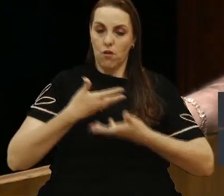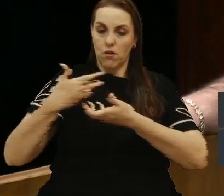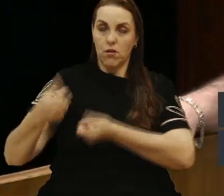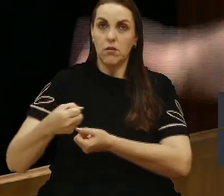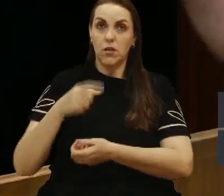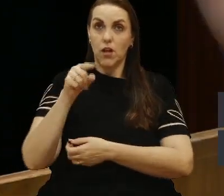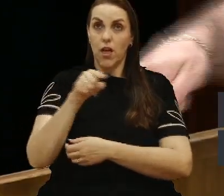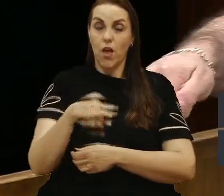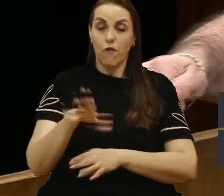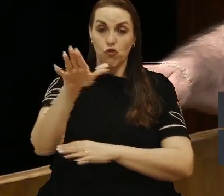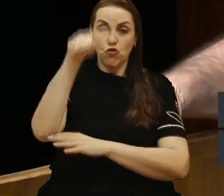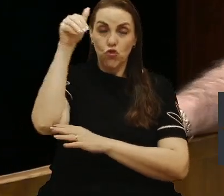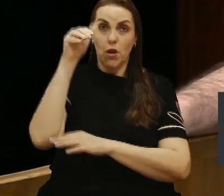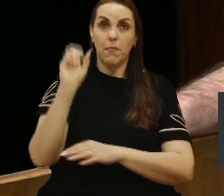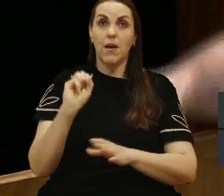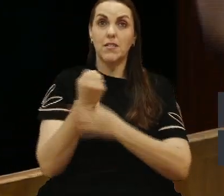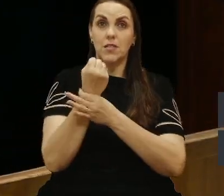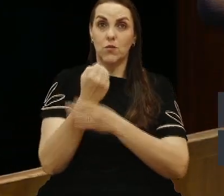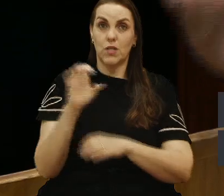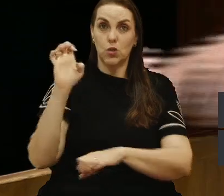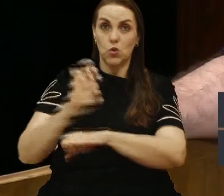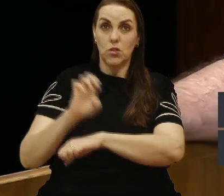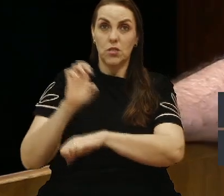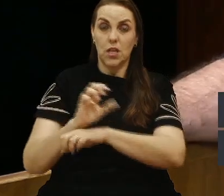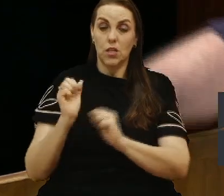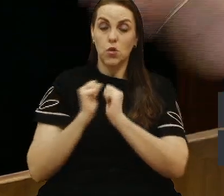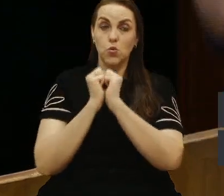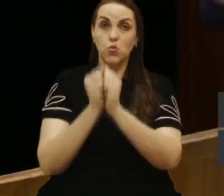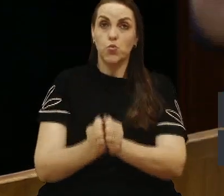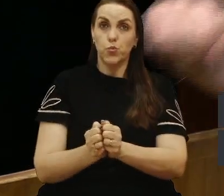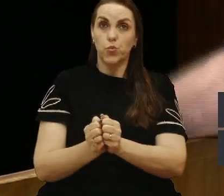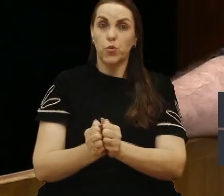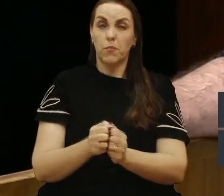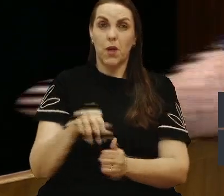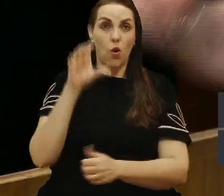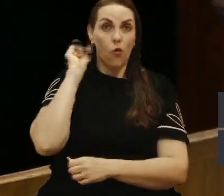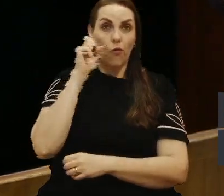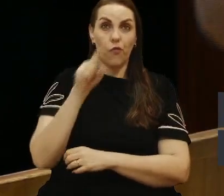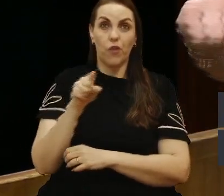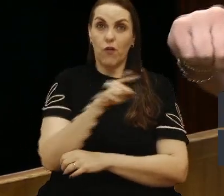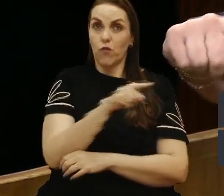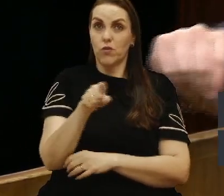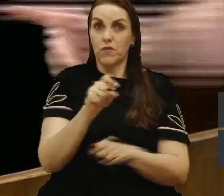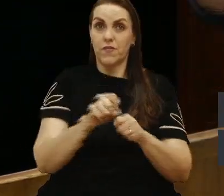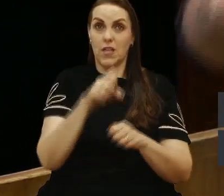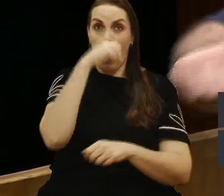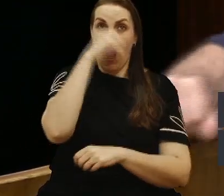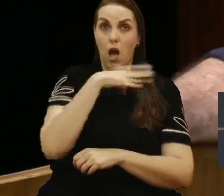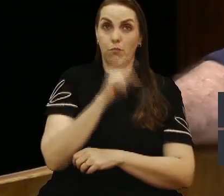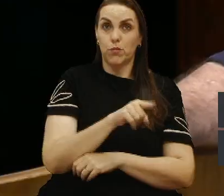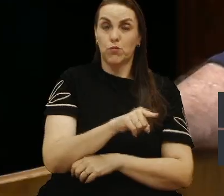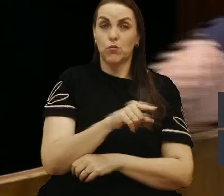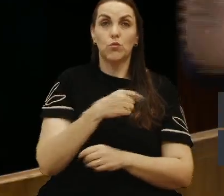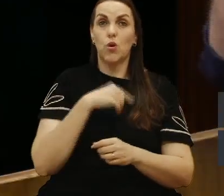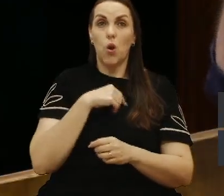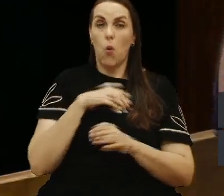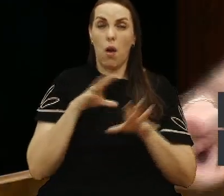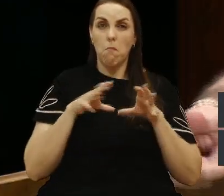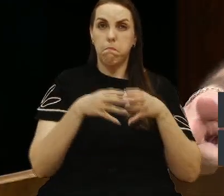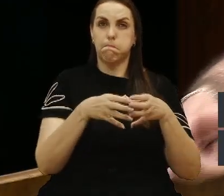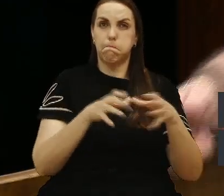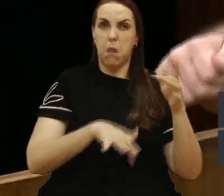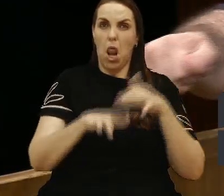secretário de Segurança do Estado para estar aqui junto comigo e para ouvir. Porque o que vocês estão fazendo não é um absurdo e não é motim. Vocês